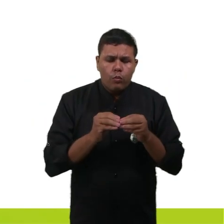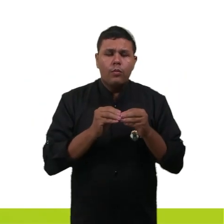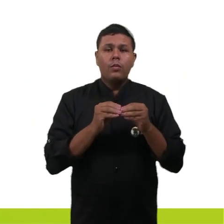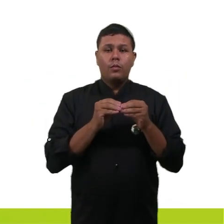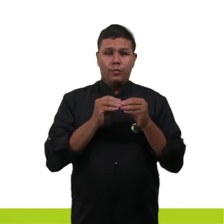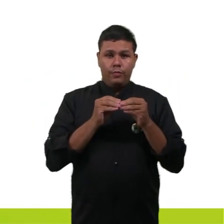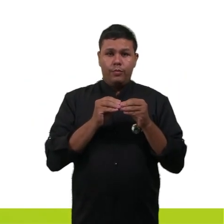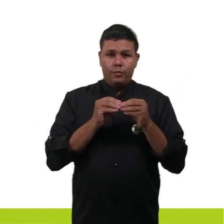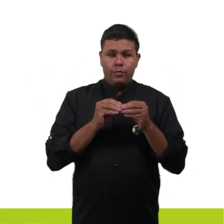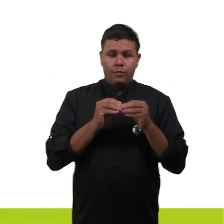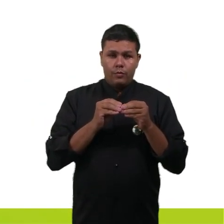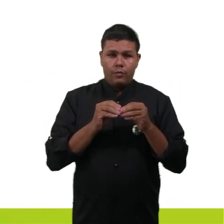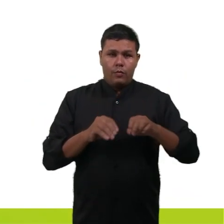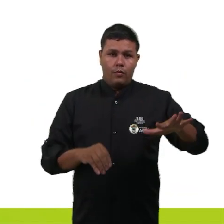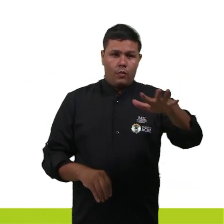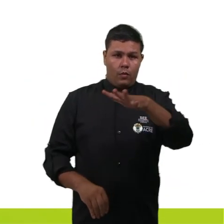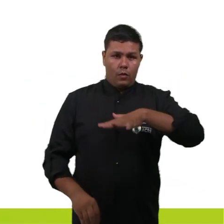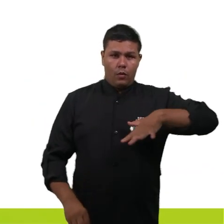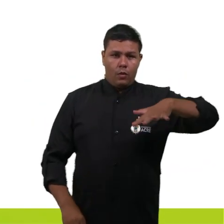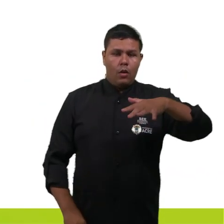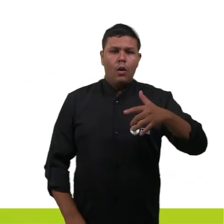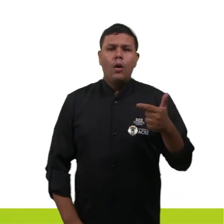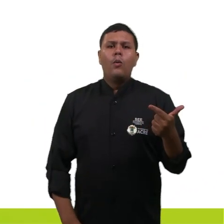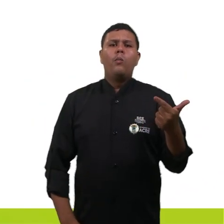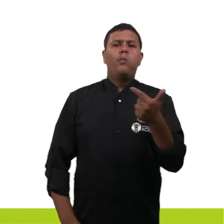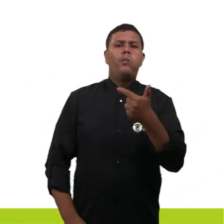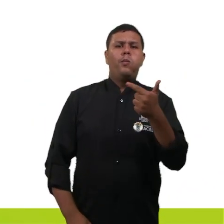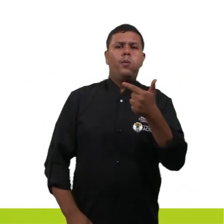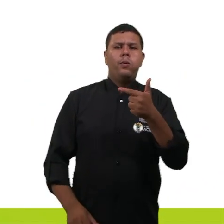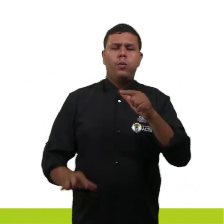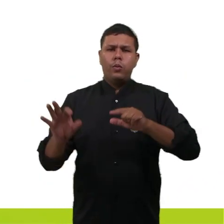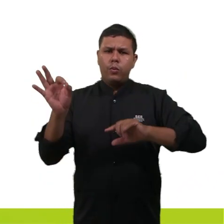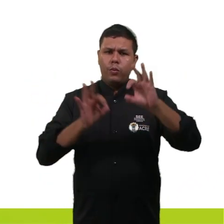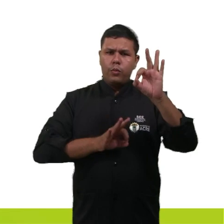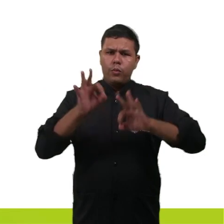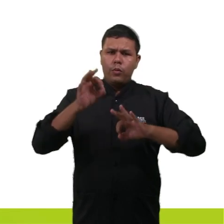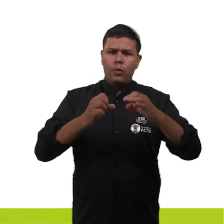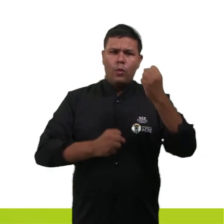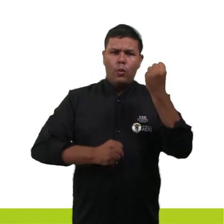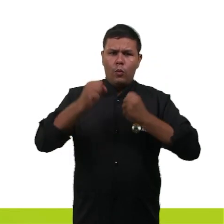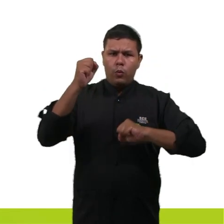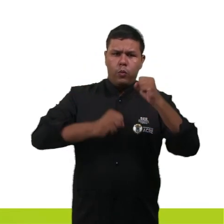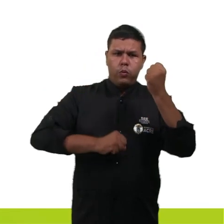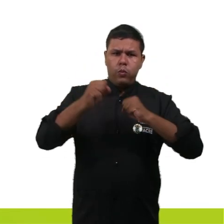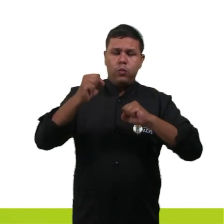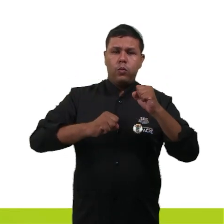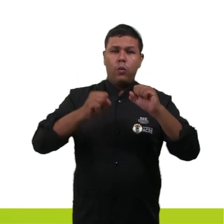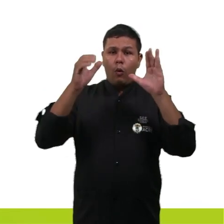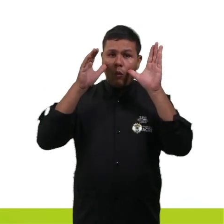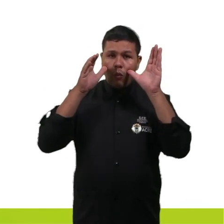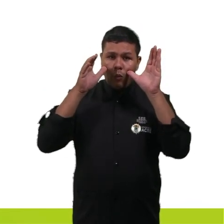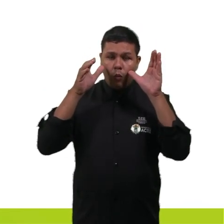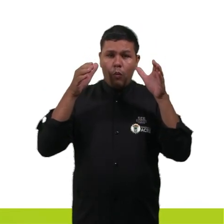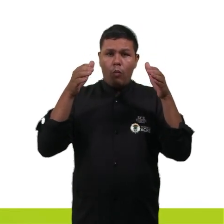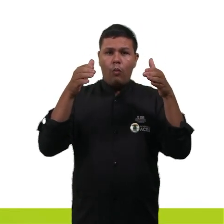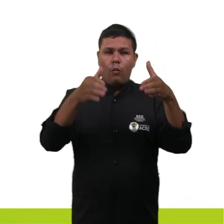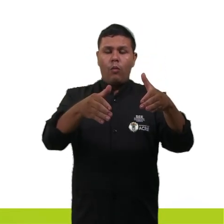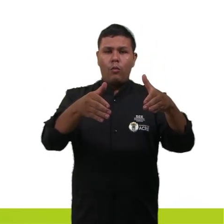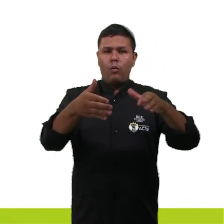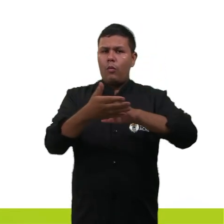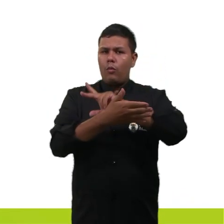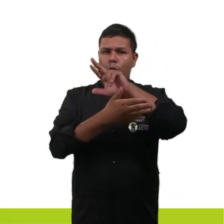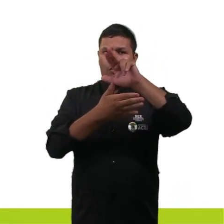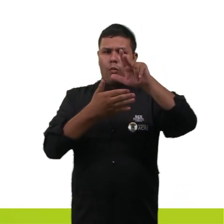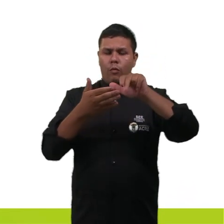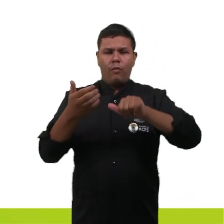o setor secundário, ele é formado por fábricas dedicadas à produção nas seguintes